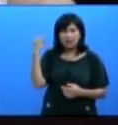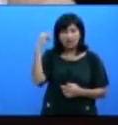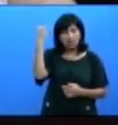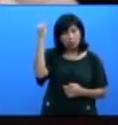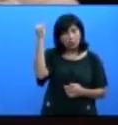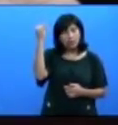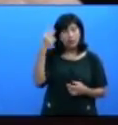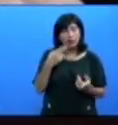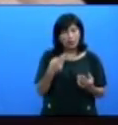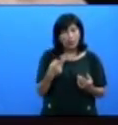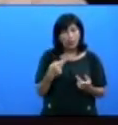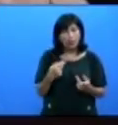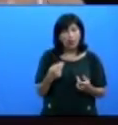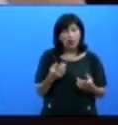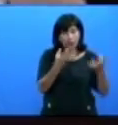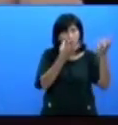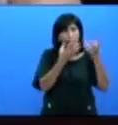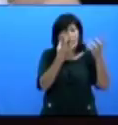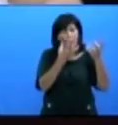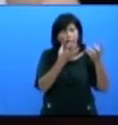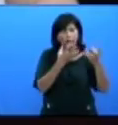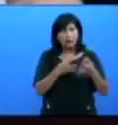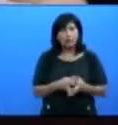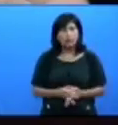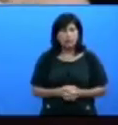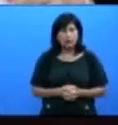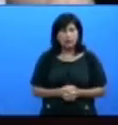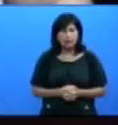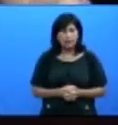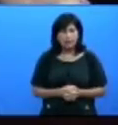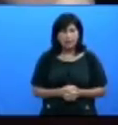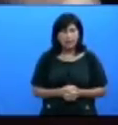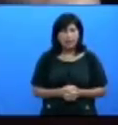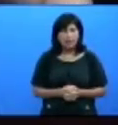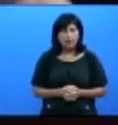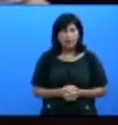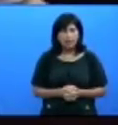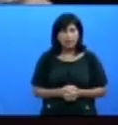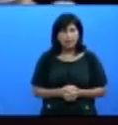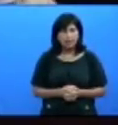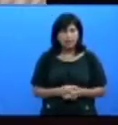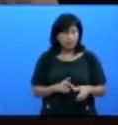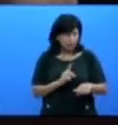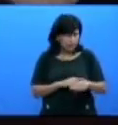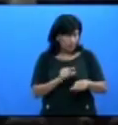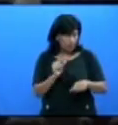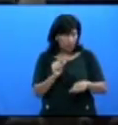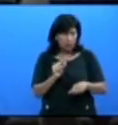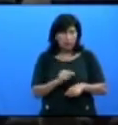estão contempladas no orçamento. Eu vou reservar meu tempo, se for preciso utilizar novamente.